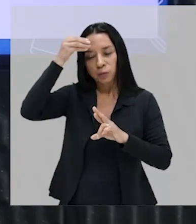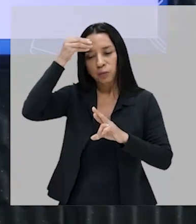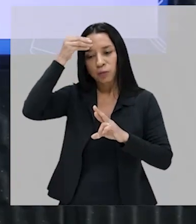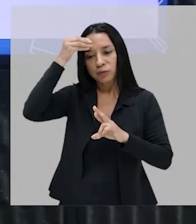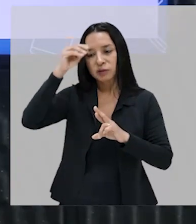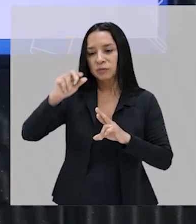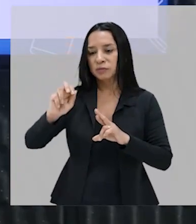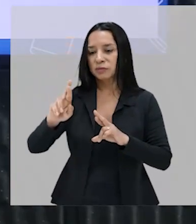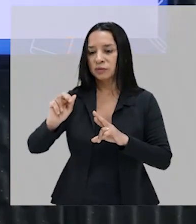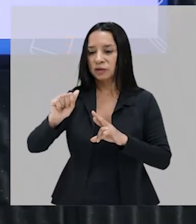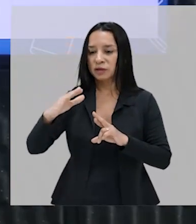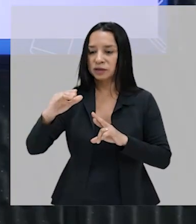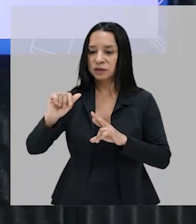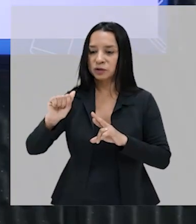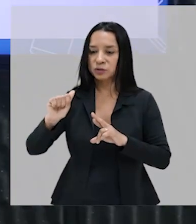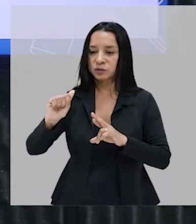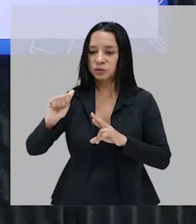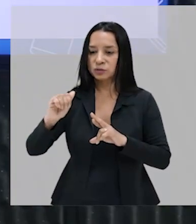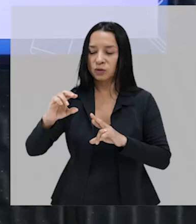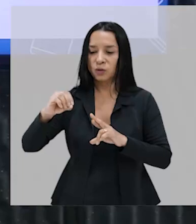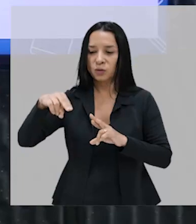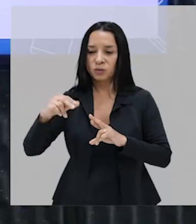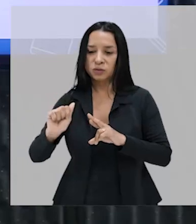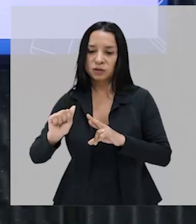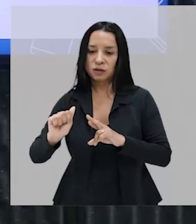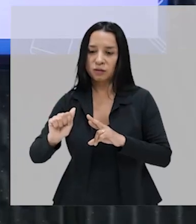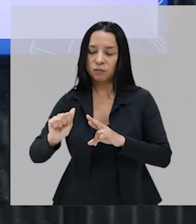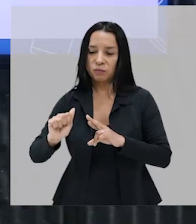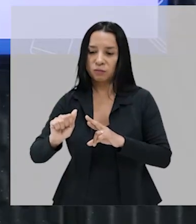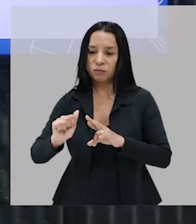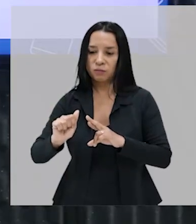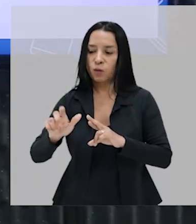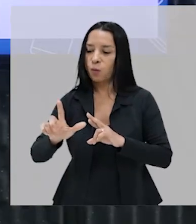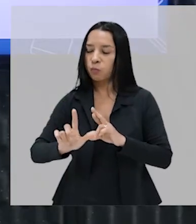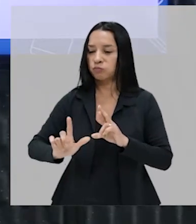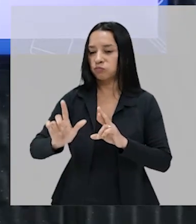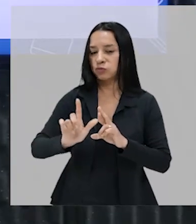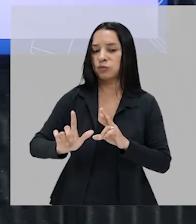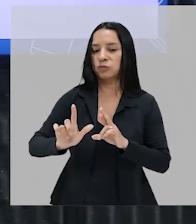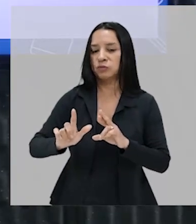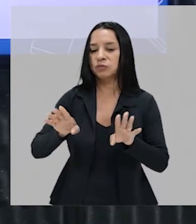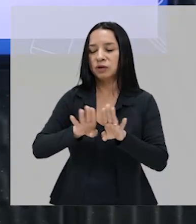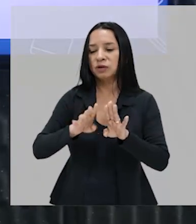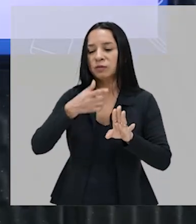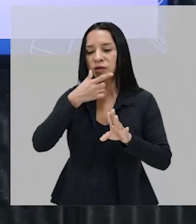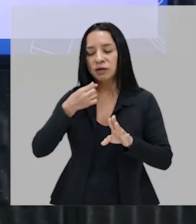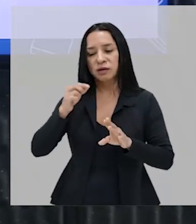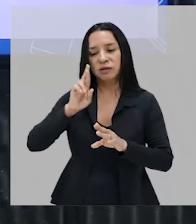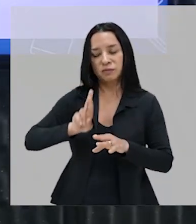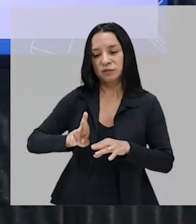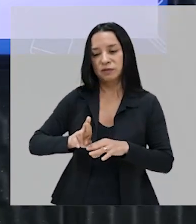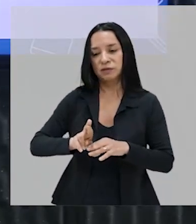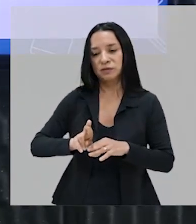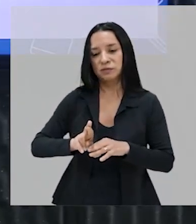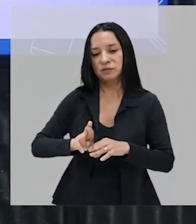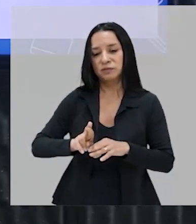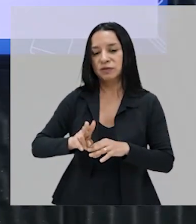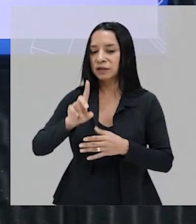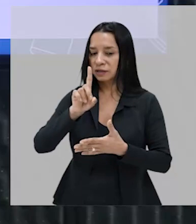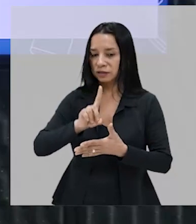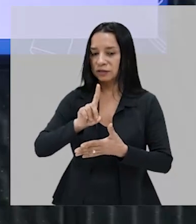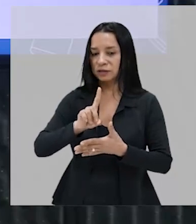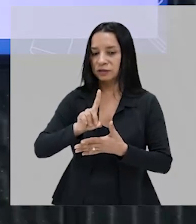sim, lógico e reflexivo. Bom, a letra D, ela pelo menos oferece alguns elementos mais possíveis